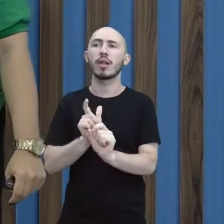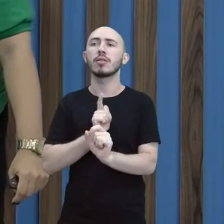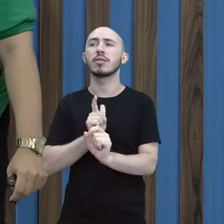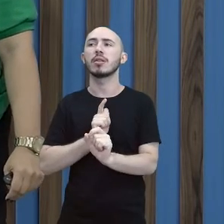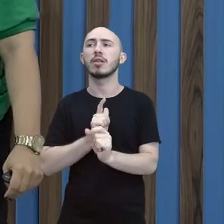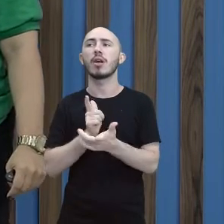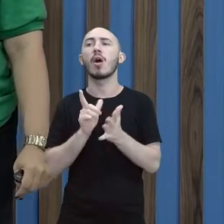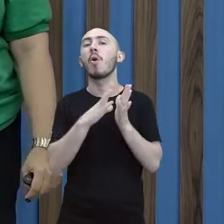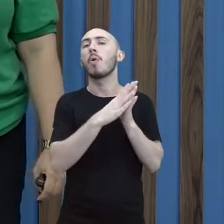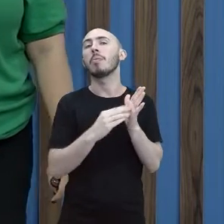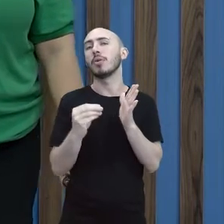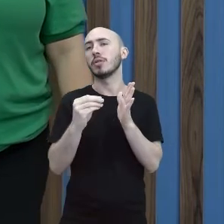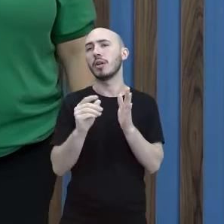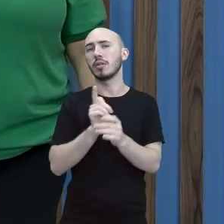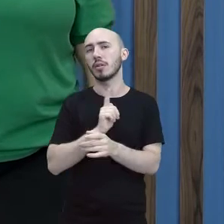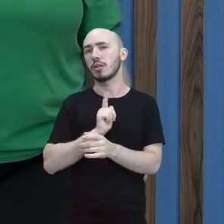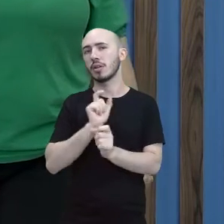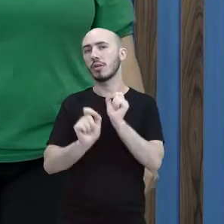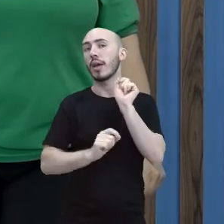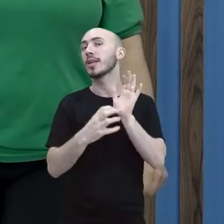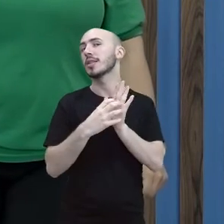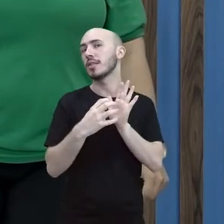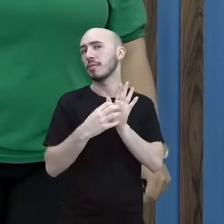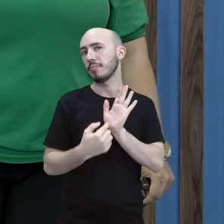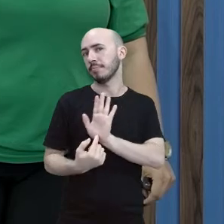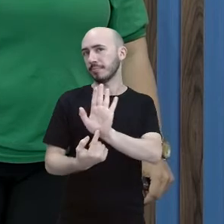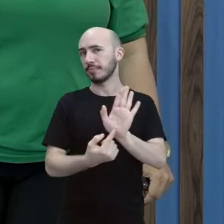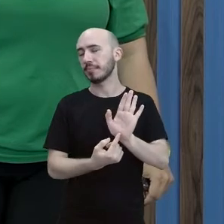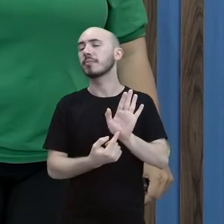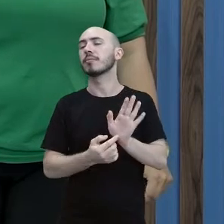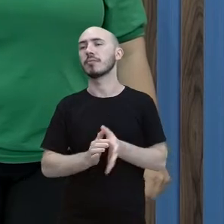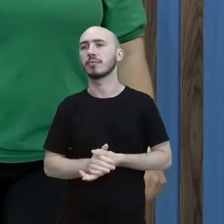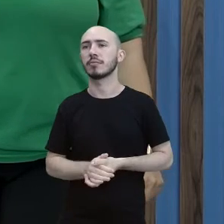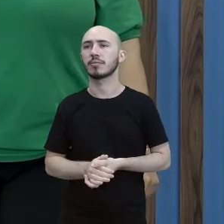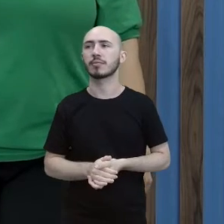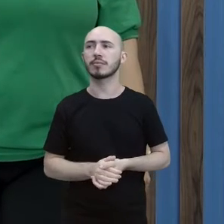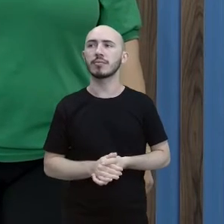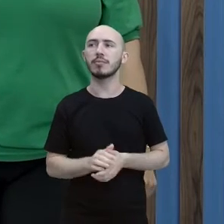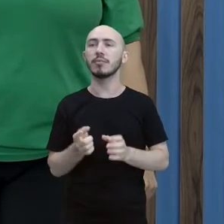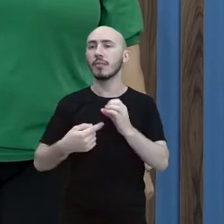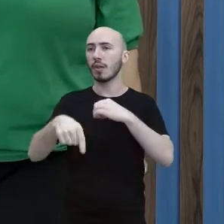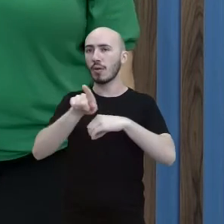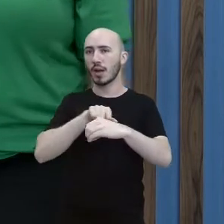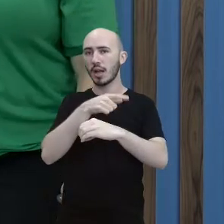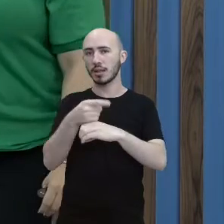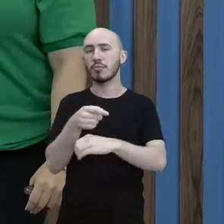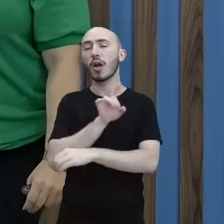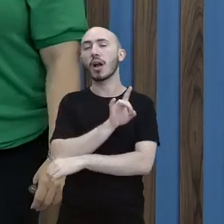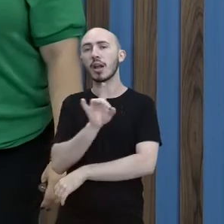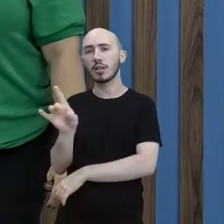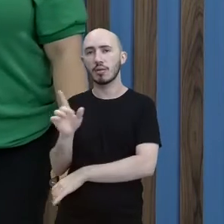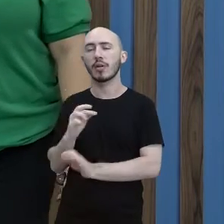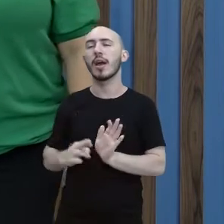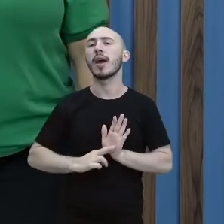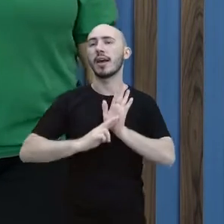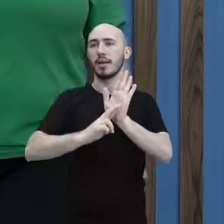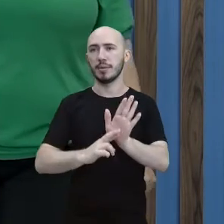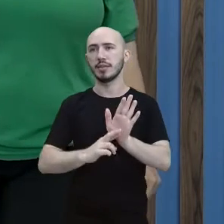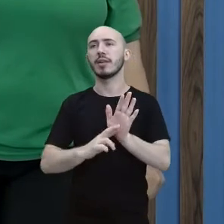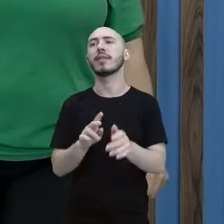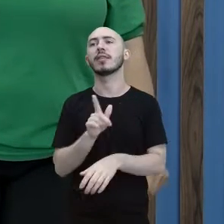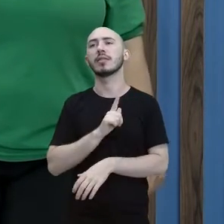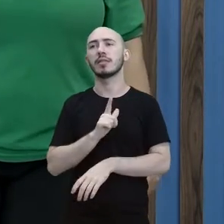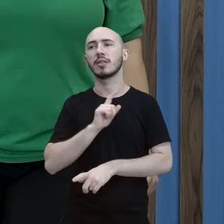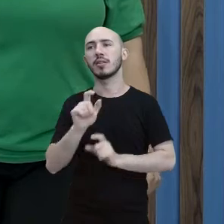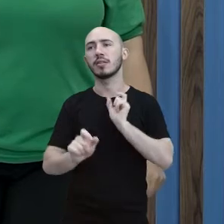padrão assim de símbolos, né? Então, cada átomozinho que representava aquele elemento químico,